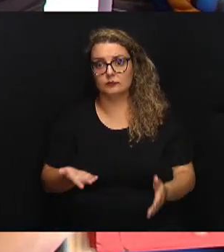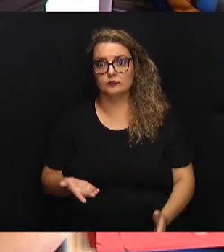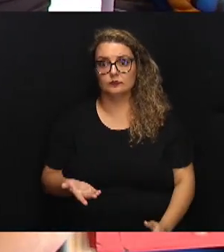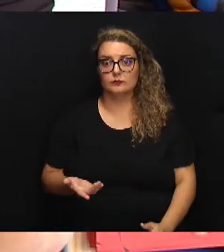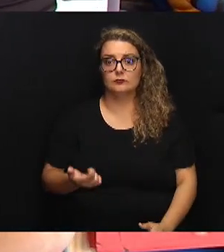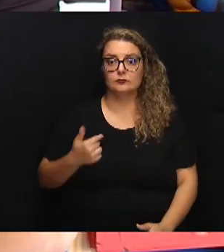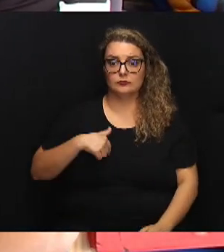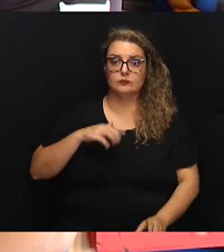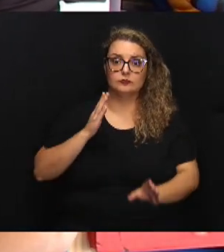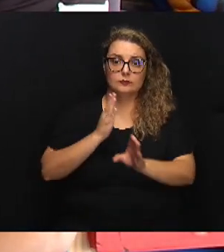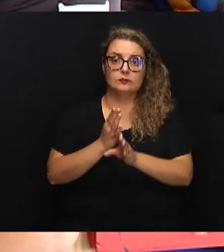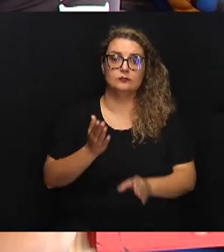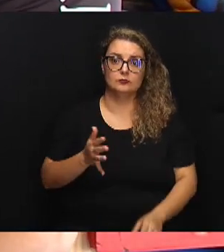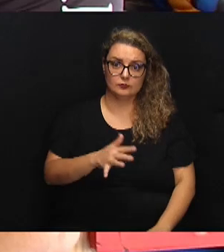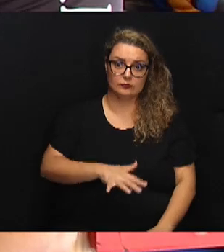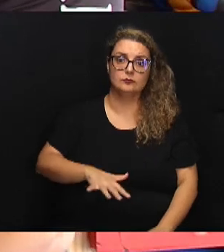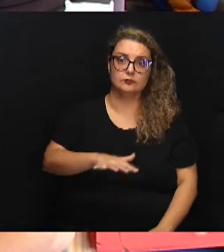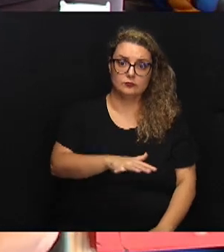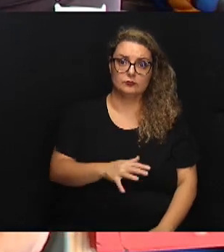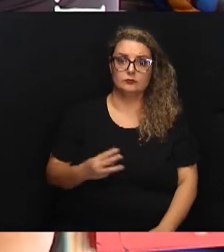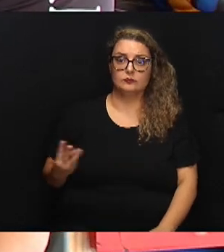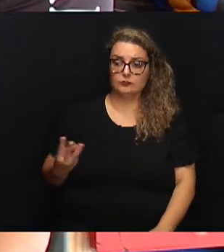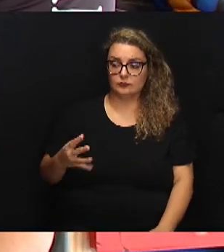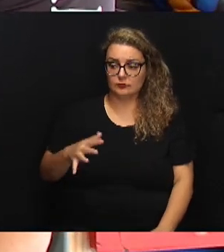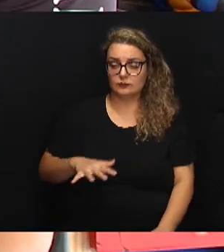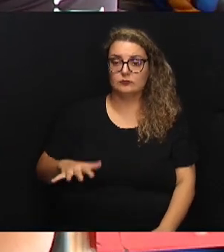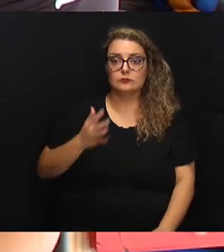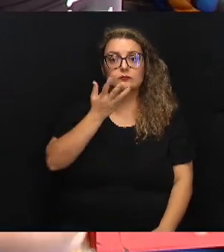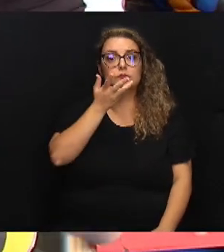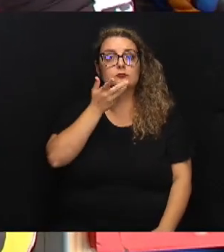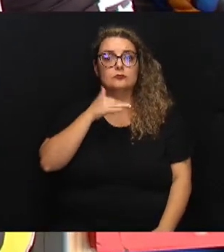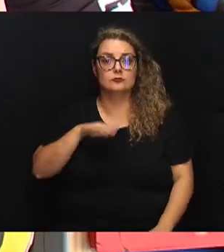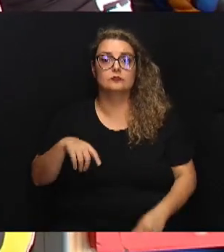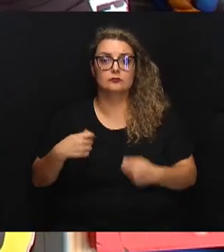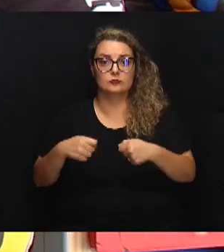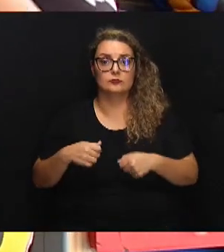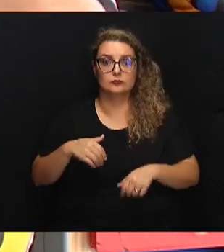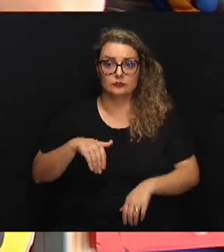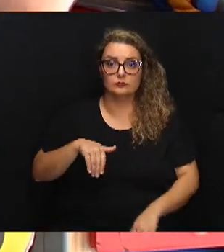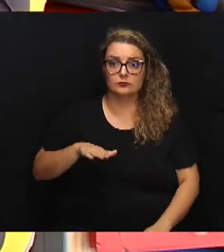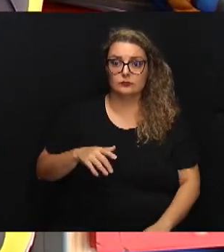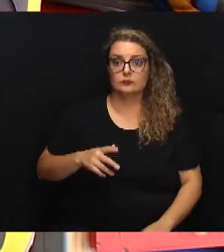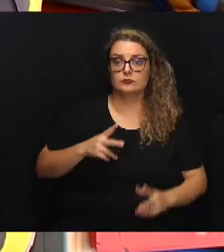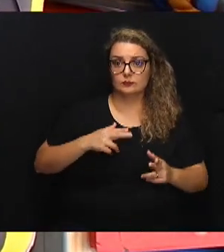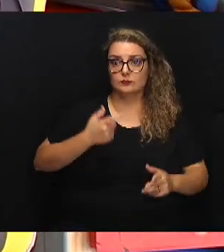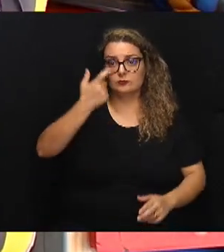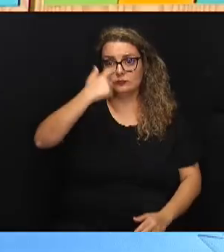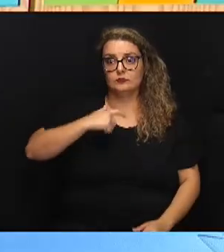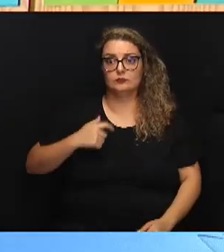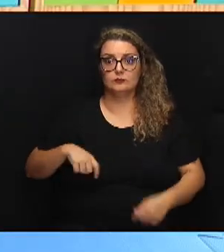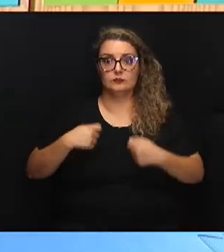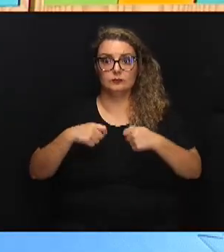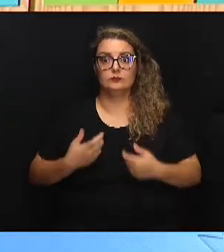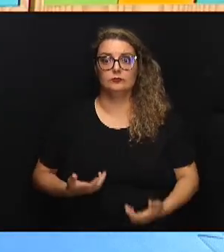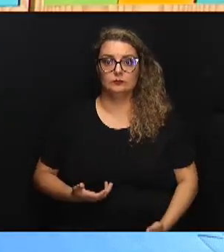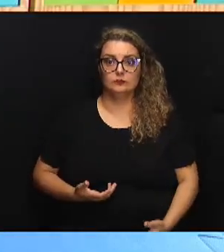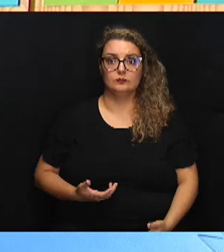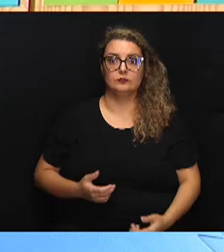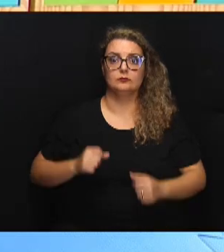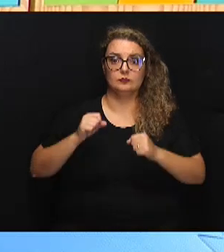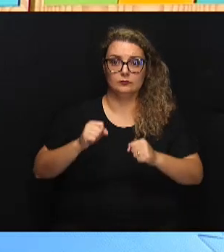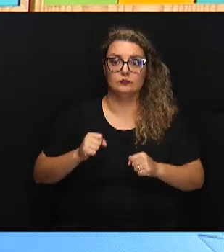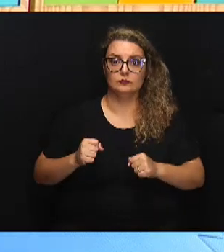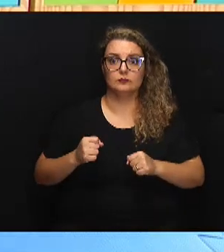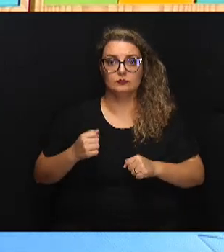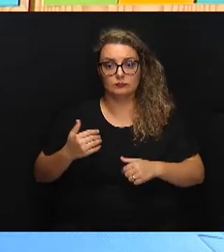eu descobri esse mundo do terceiro setor, onde as crianças realmente precisam, assim como eu precisei, e onde ele pode ser explorado